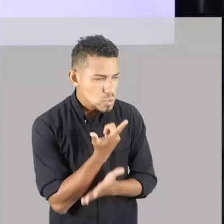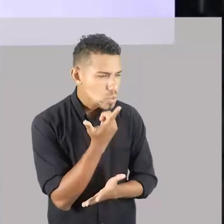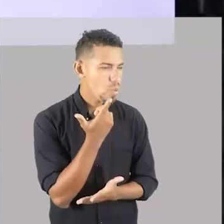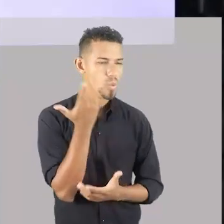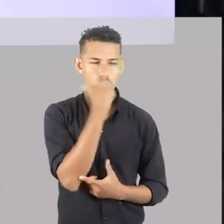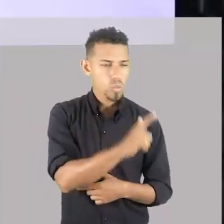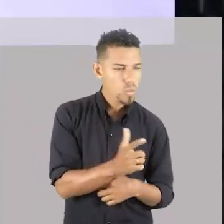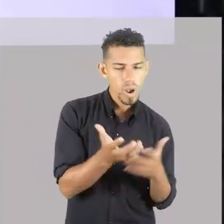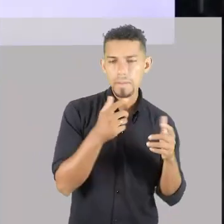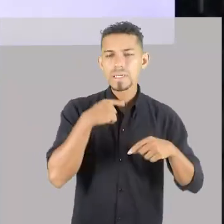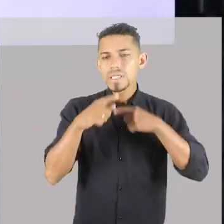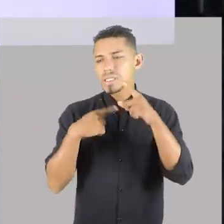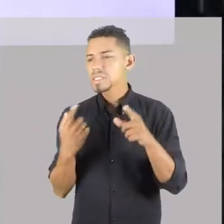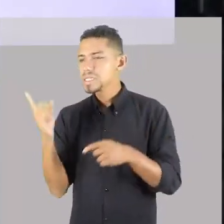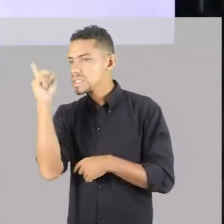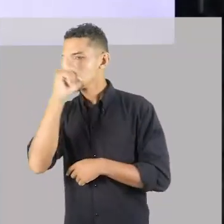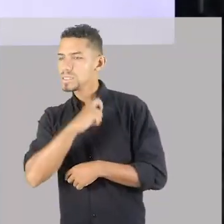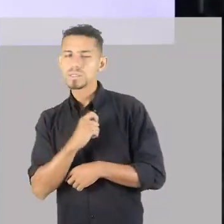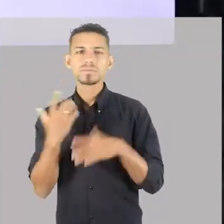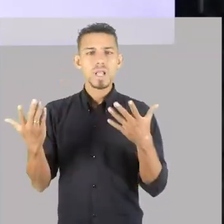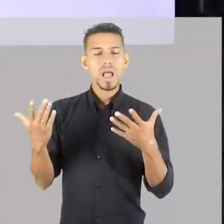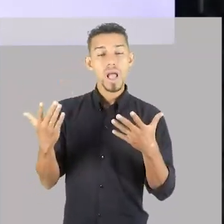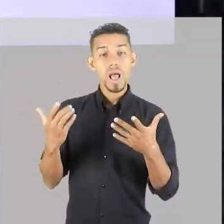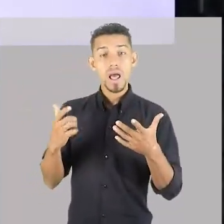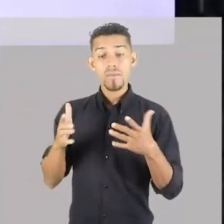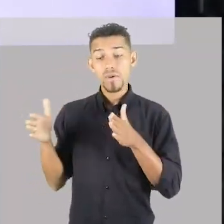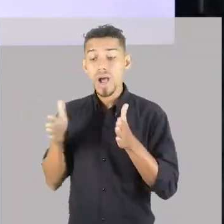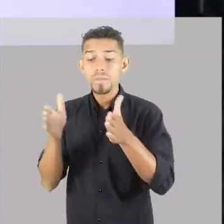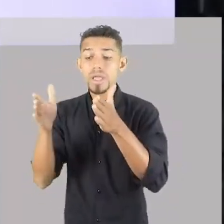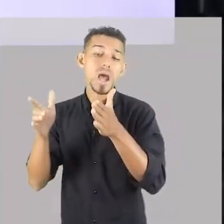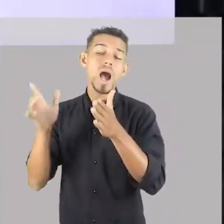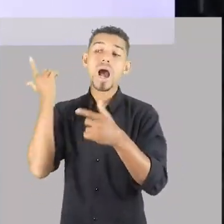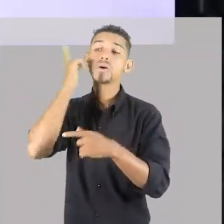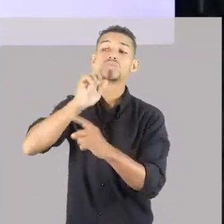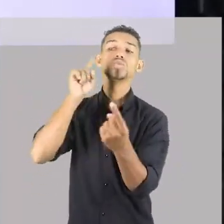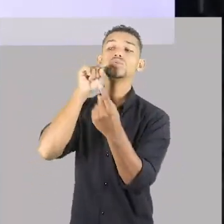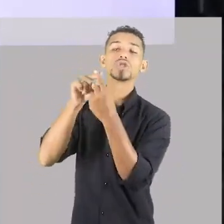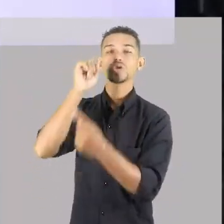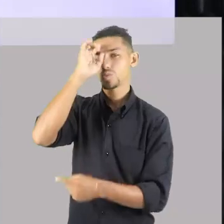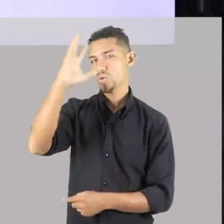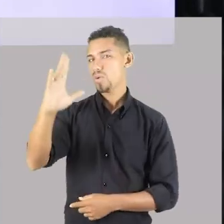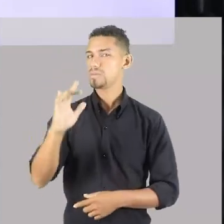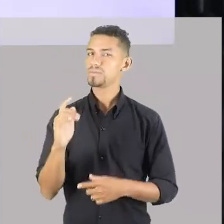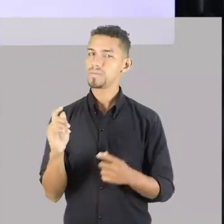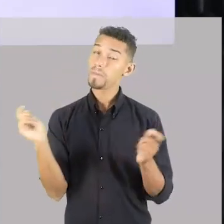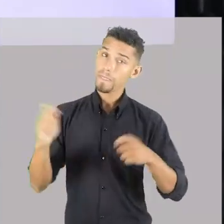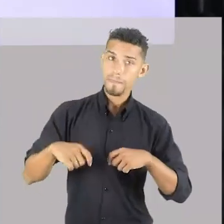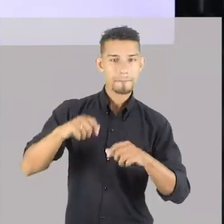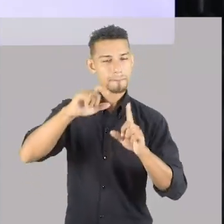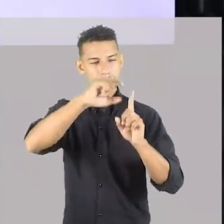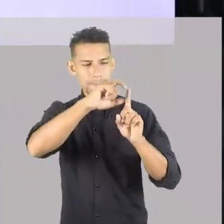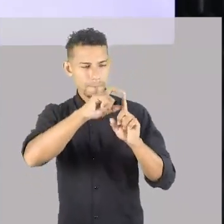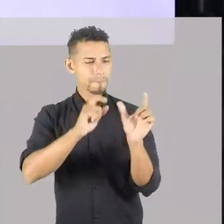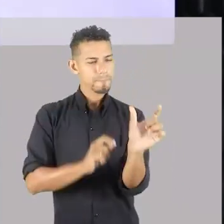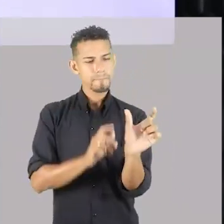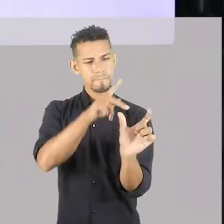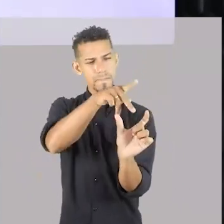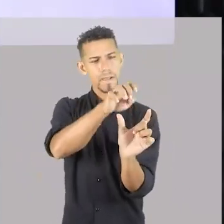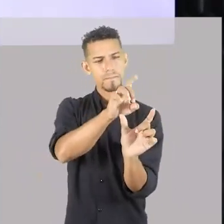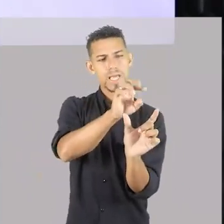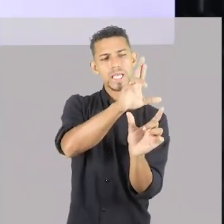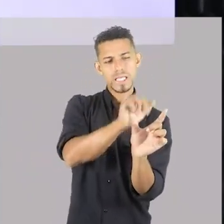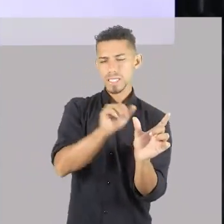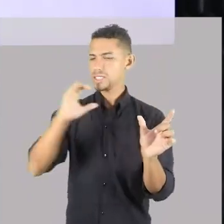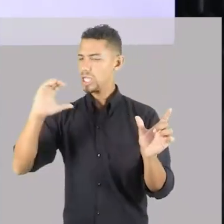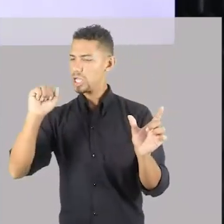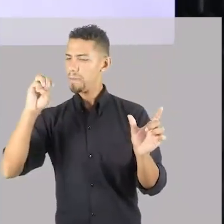caminho seria a realização do meu sonho. Então, eu posso, a partir da palavra pedra e a partir da palavra caminho, associar